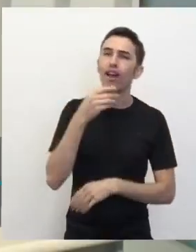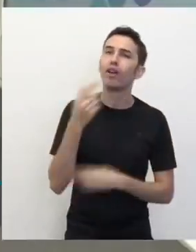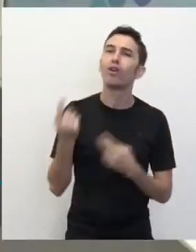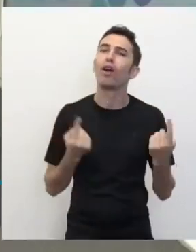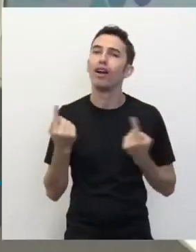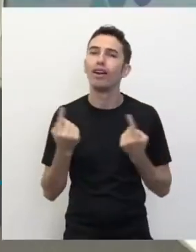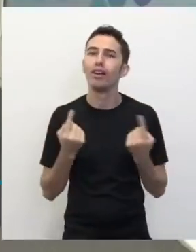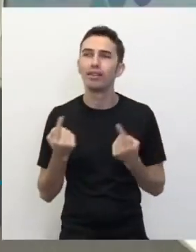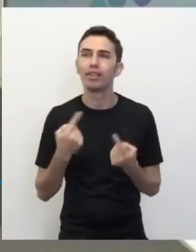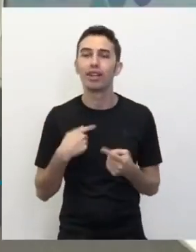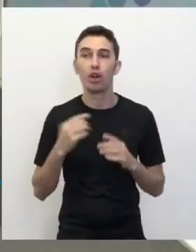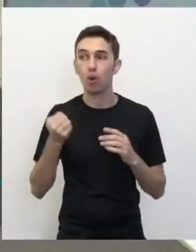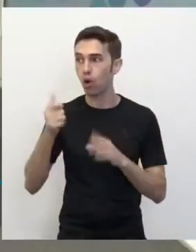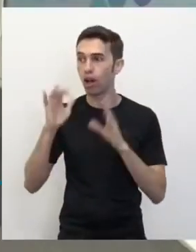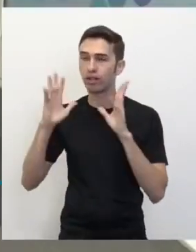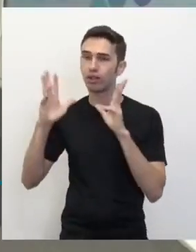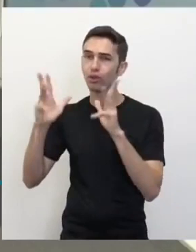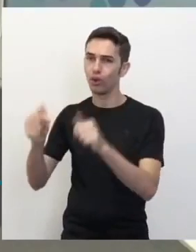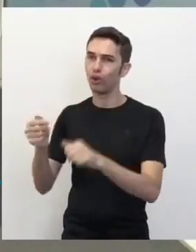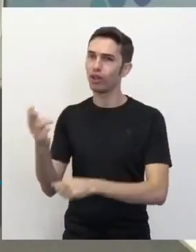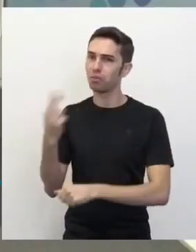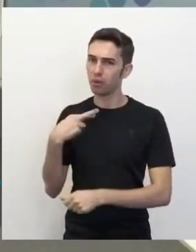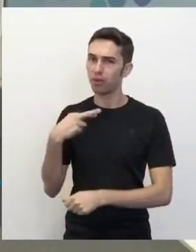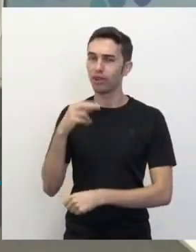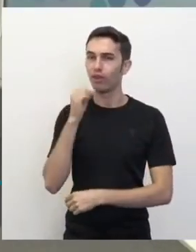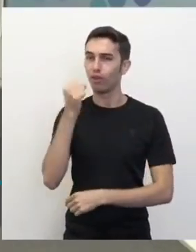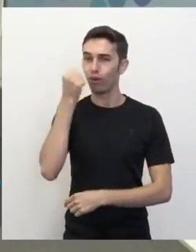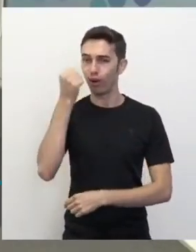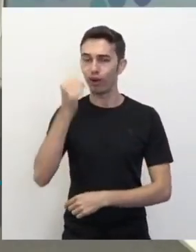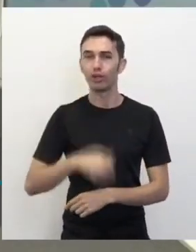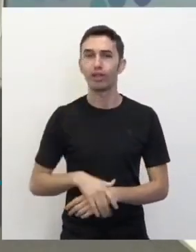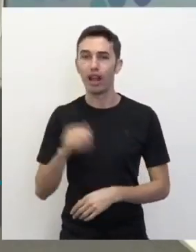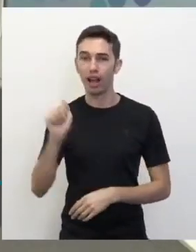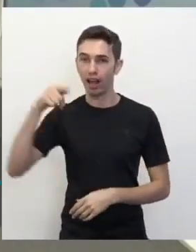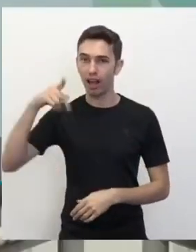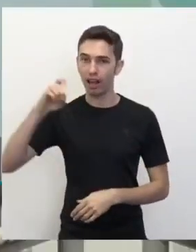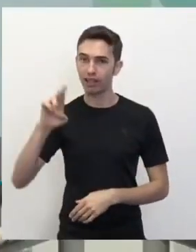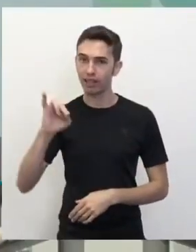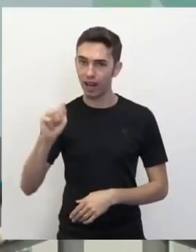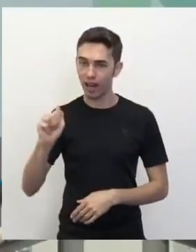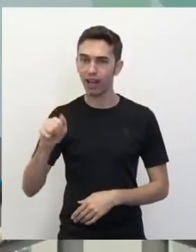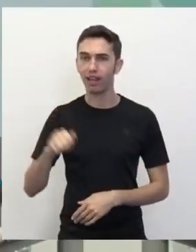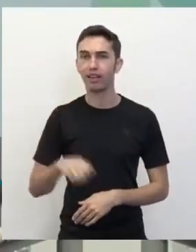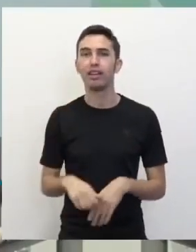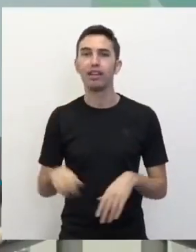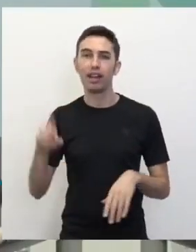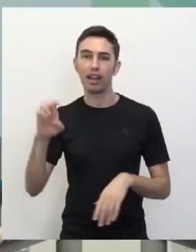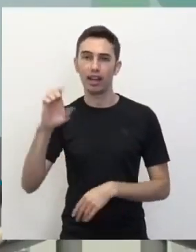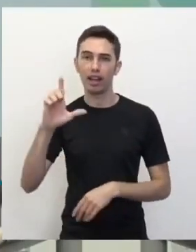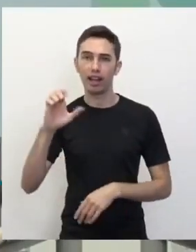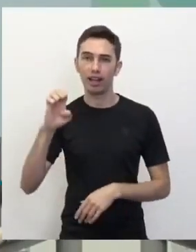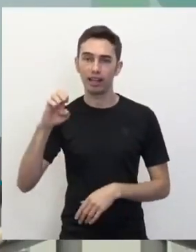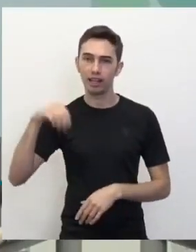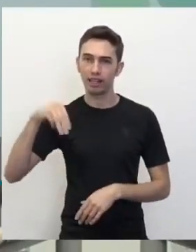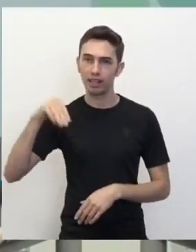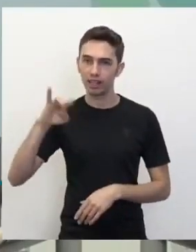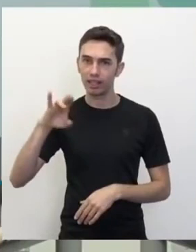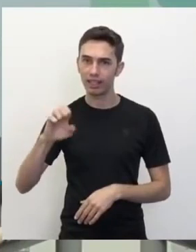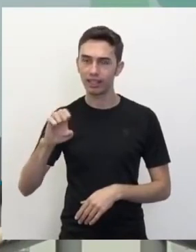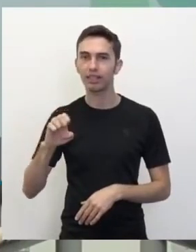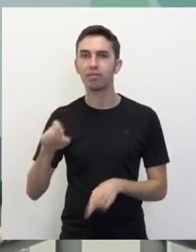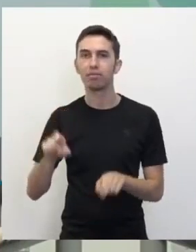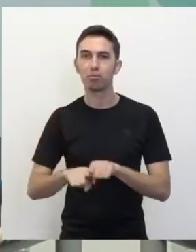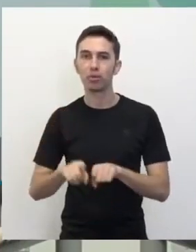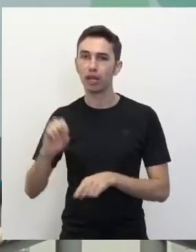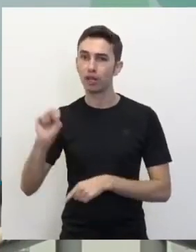a maioria encontrando forte, ó, professora Andréia aqui como forte, Helenice aqui como forte,